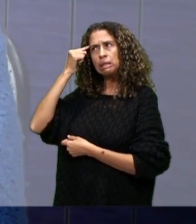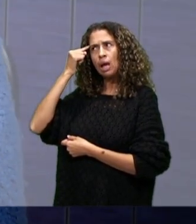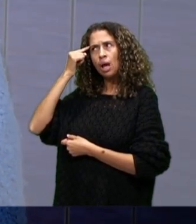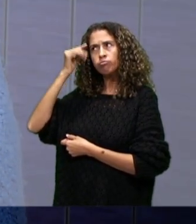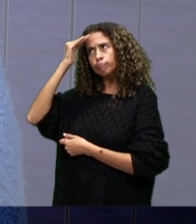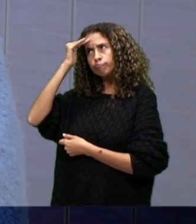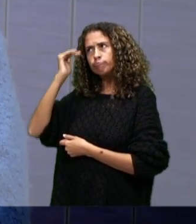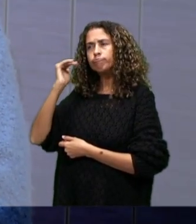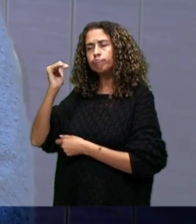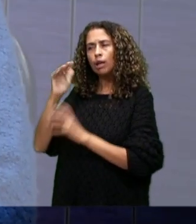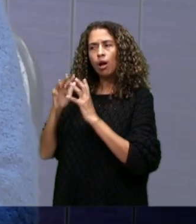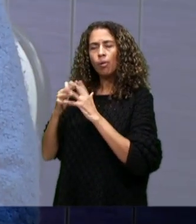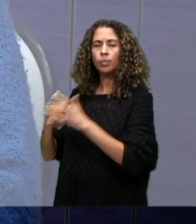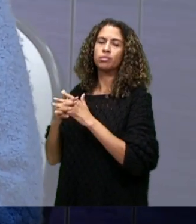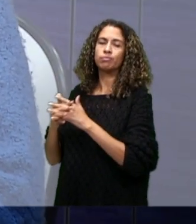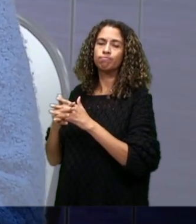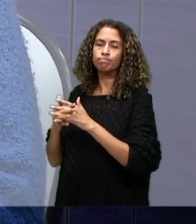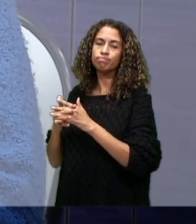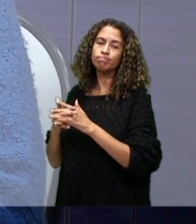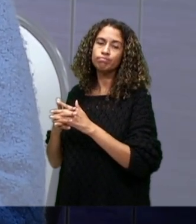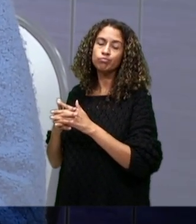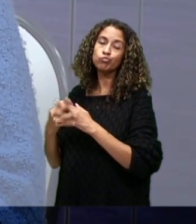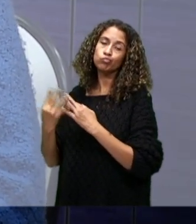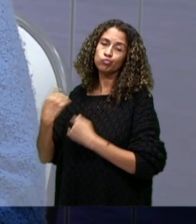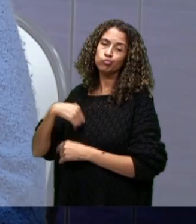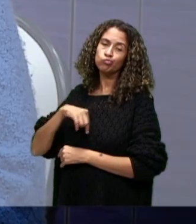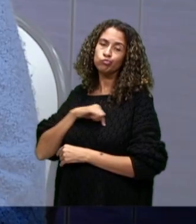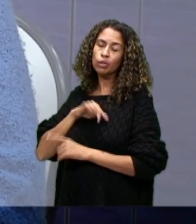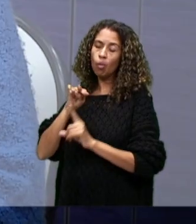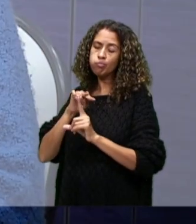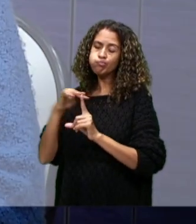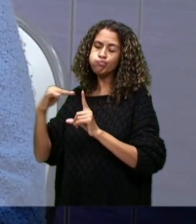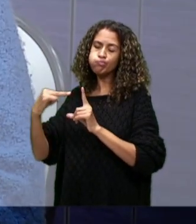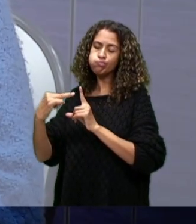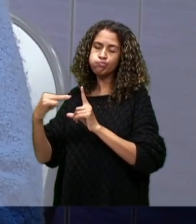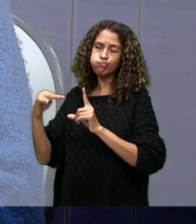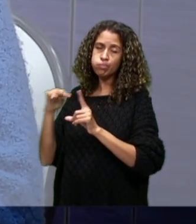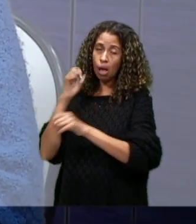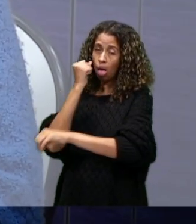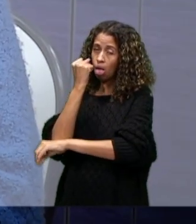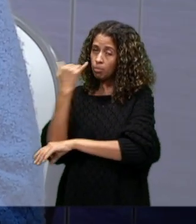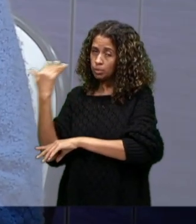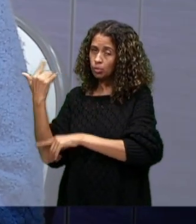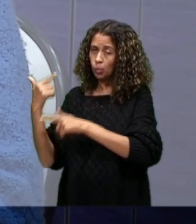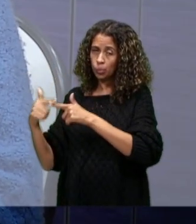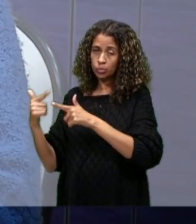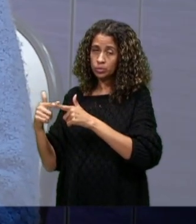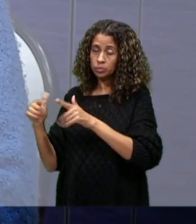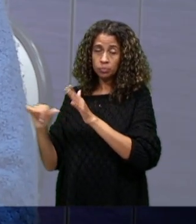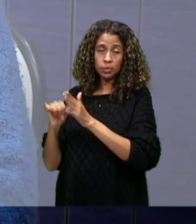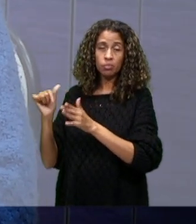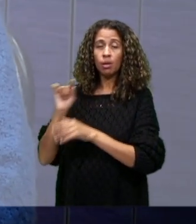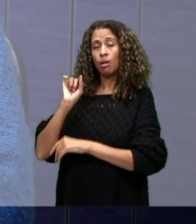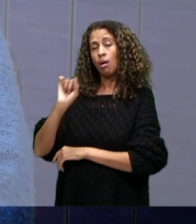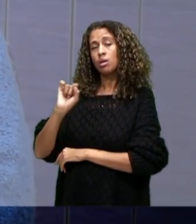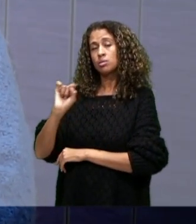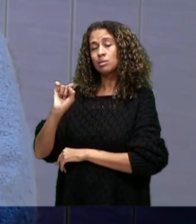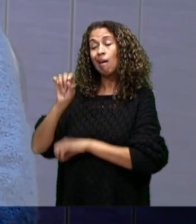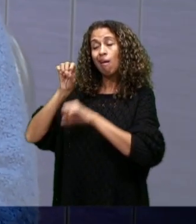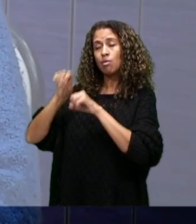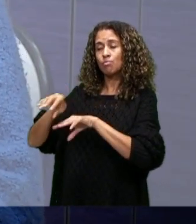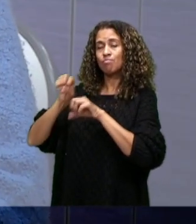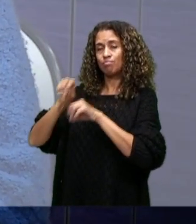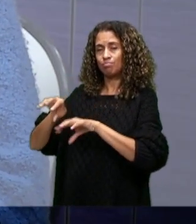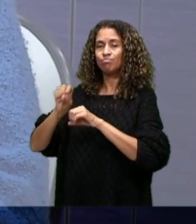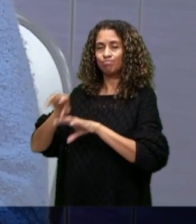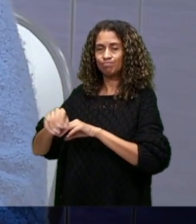complexidade. Quando a gente olha toda essa questão ambiental, eu acho que é isso. O primeiro ponto é a educação. E